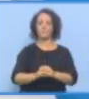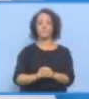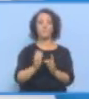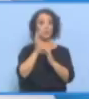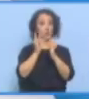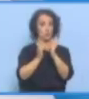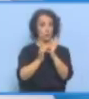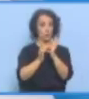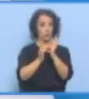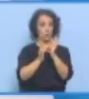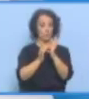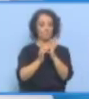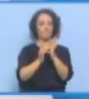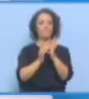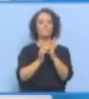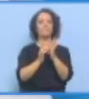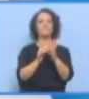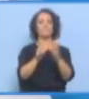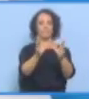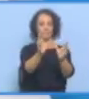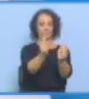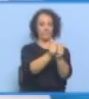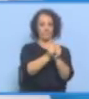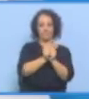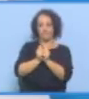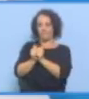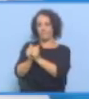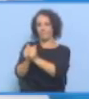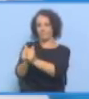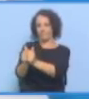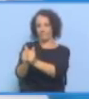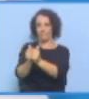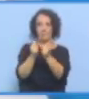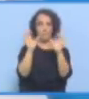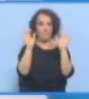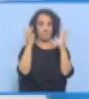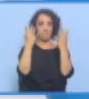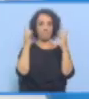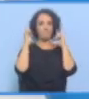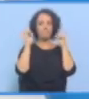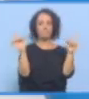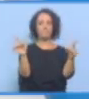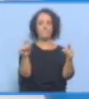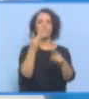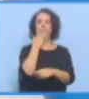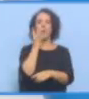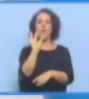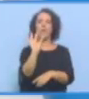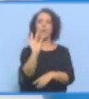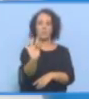Jesus, afastando-se com ele da multidão, meteu-lhe os dedos nos ouvidos e com saliva tocou-lhe a